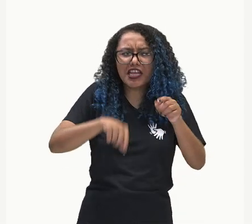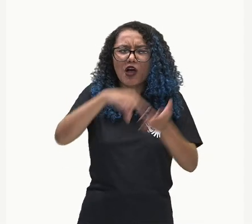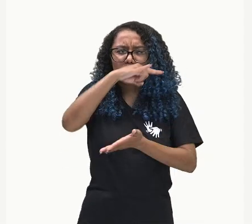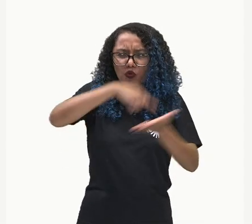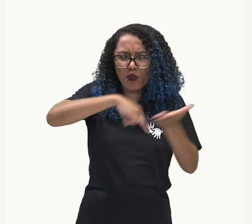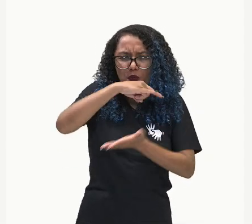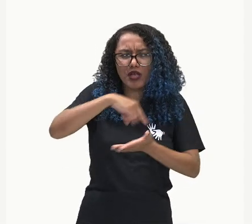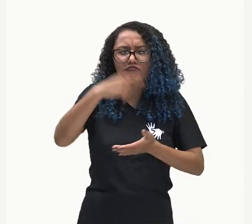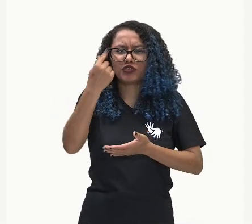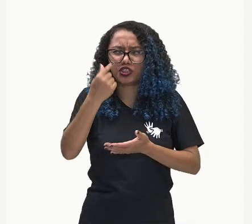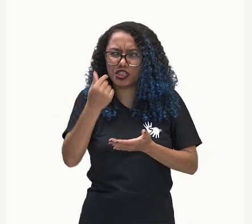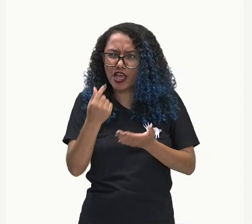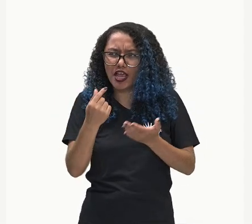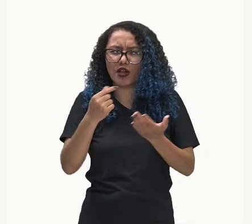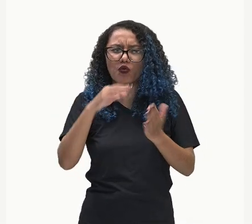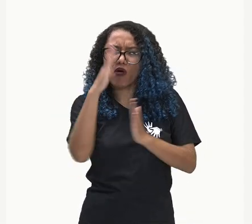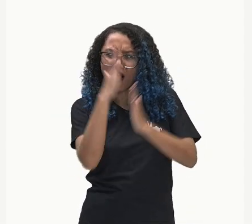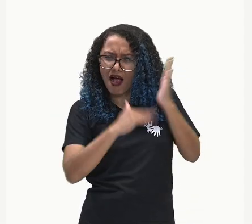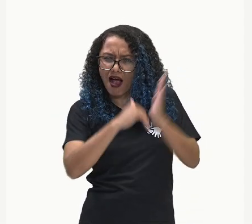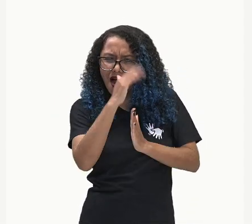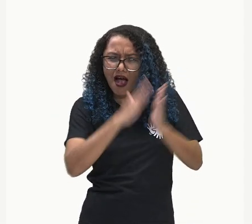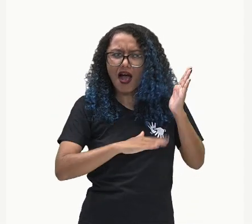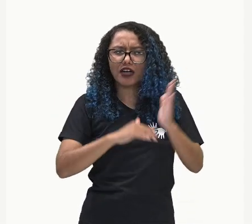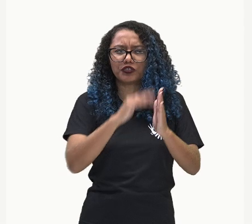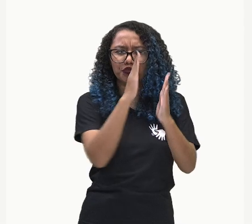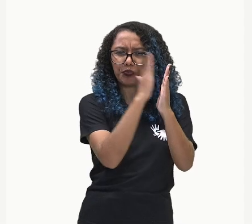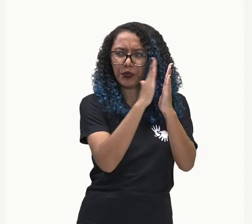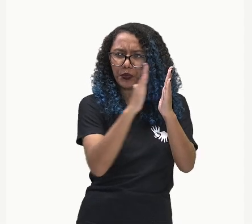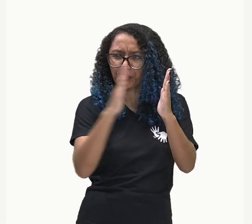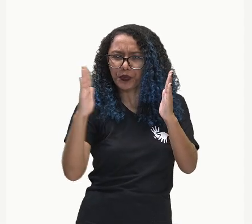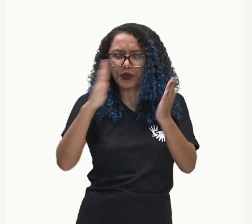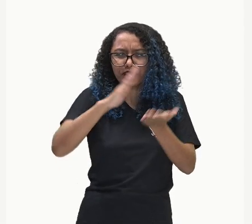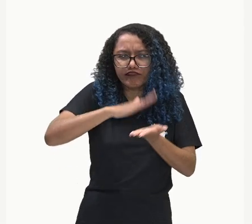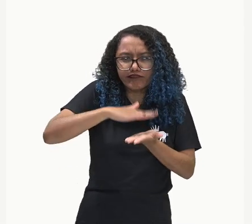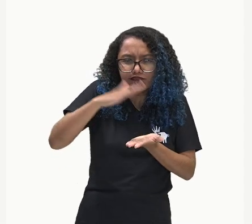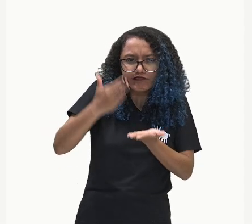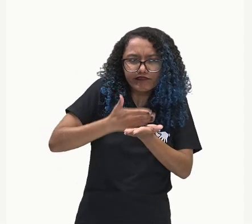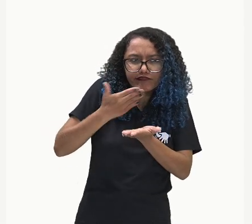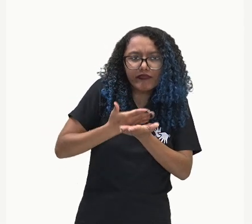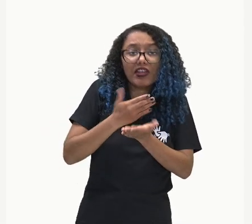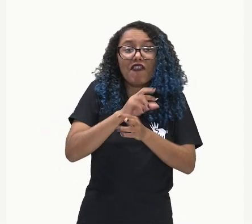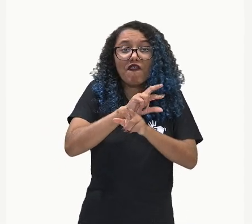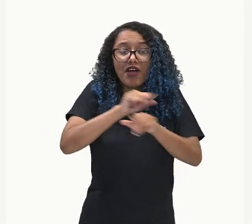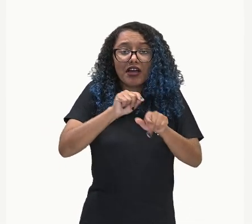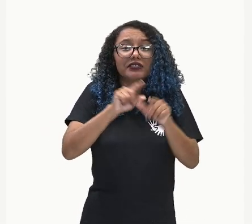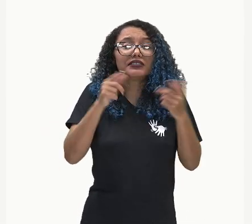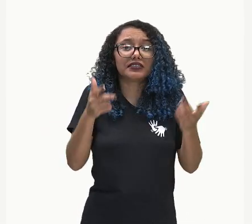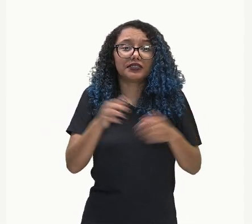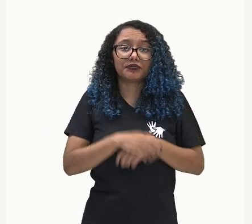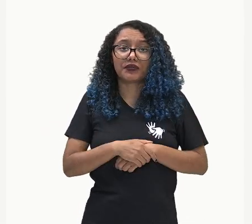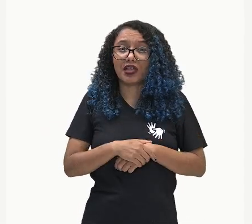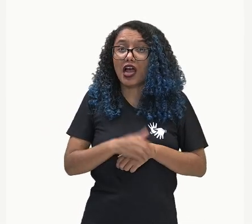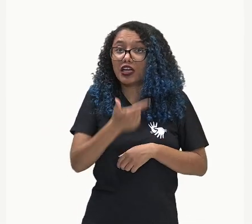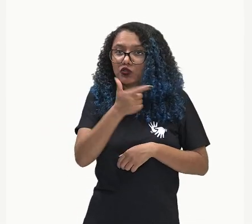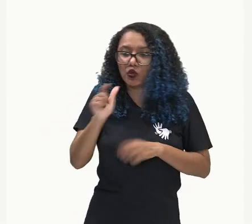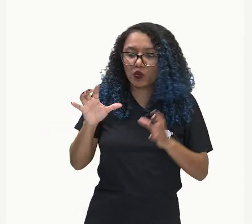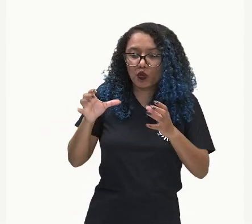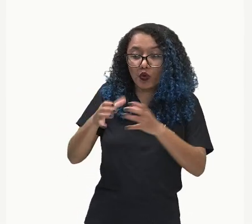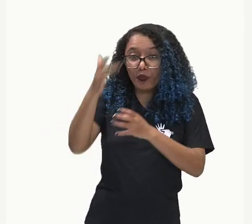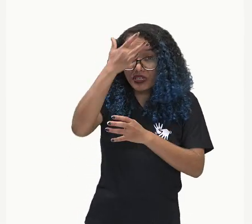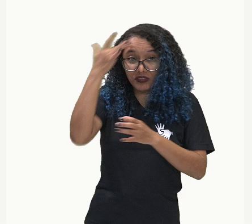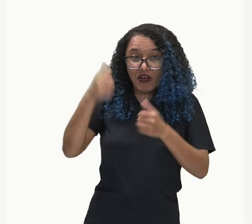arte da Real Biblioteca. Aos que ficaram, lhe foi aconselhado receber de maneira pacífica